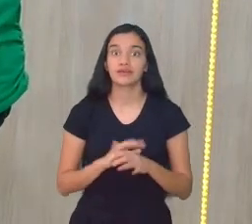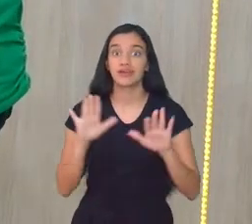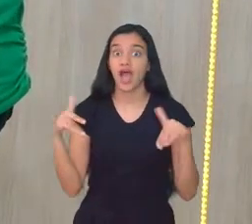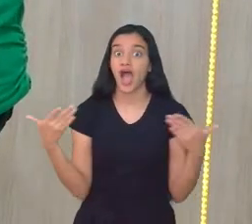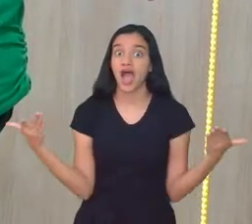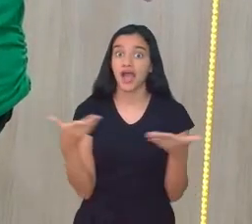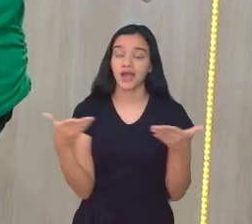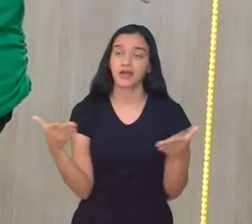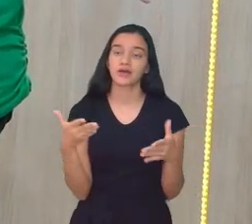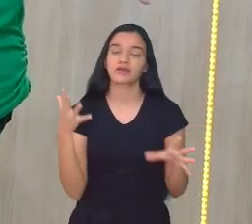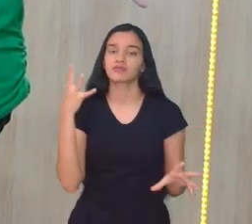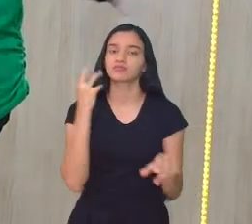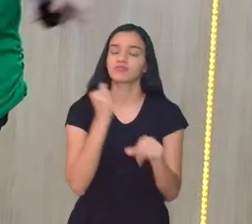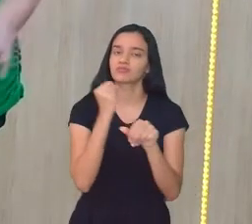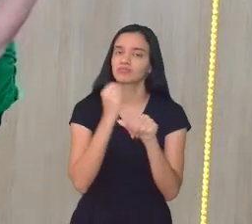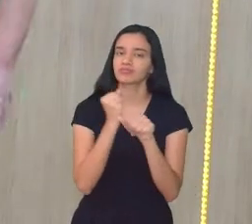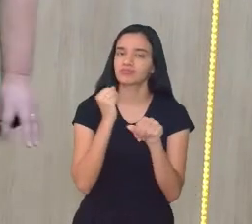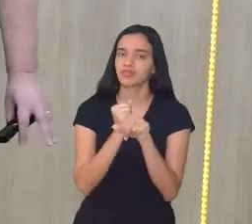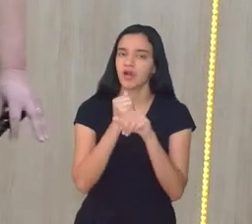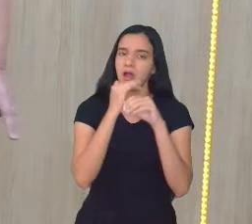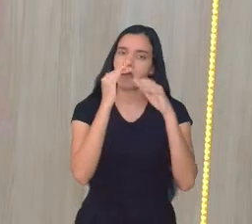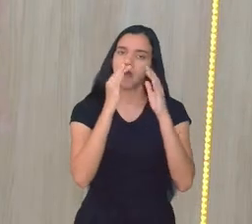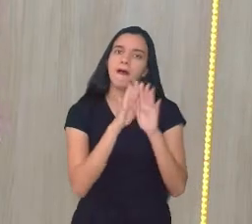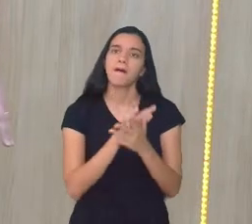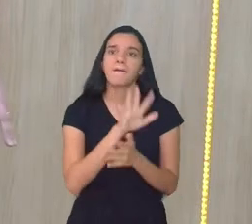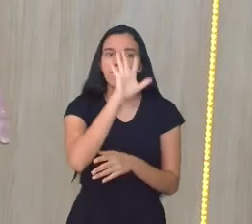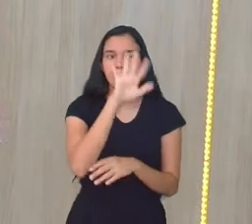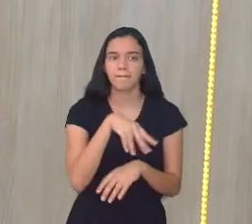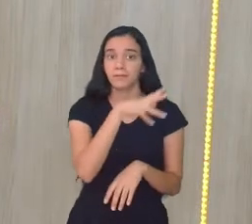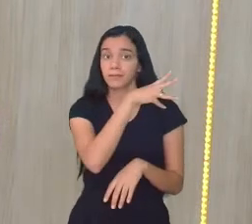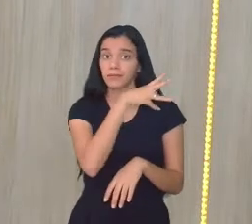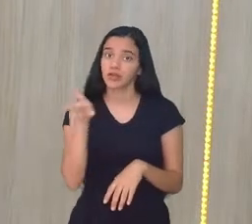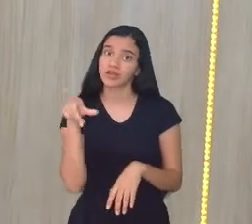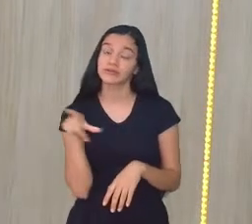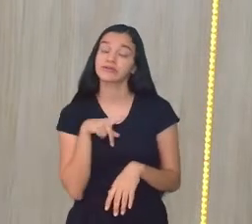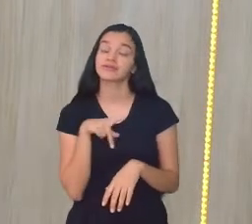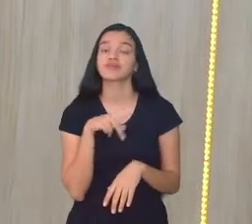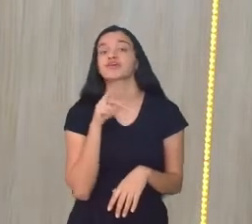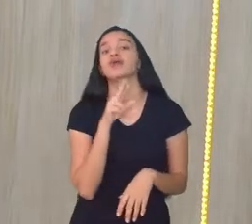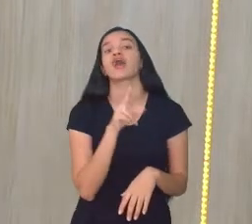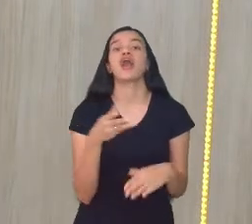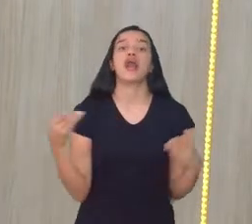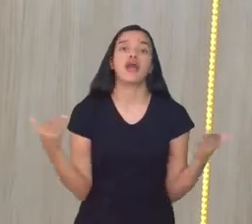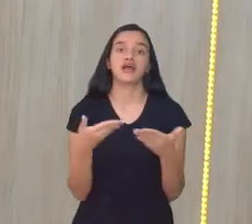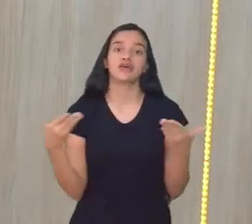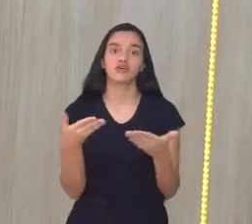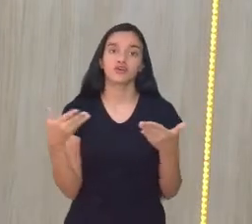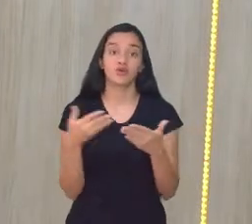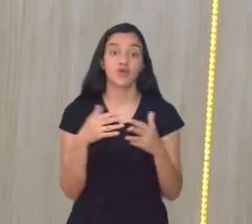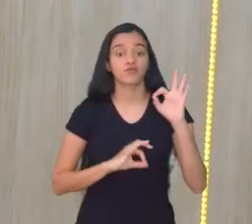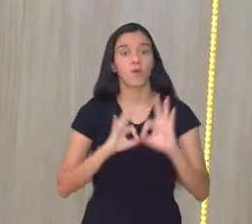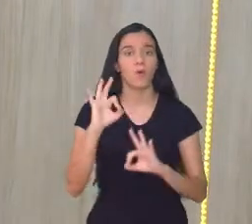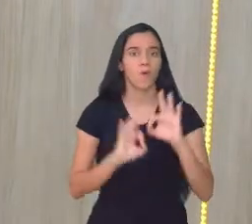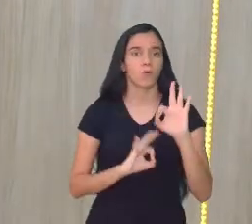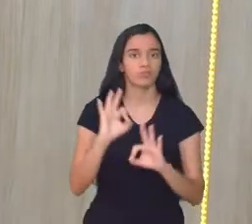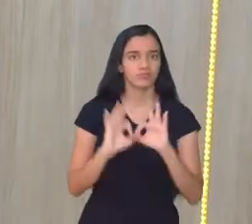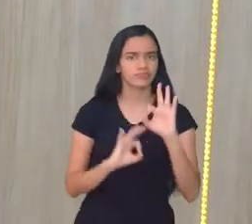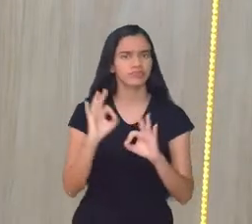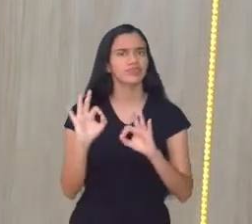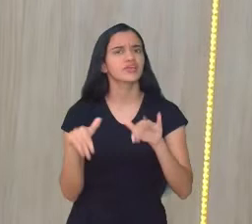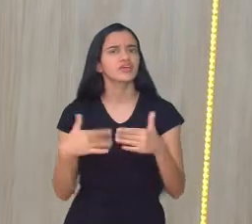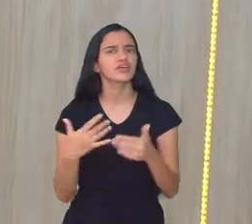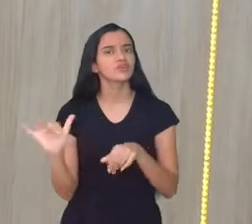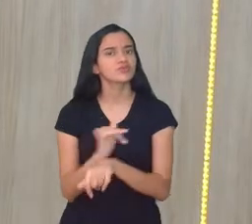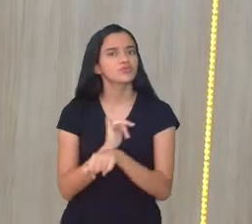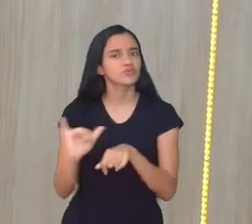armando a conta. Ali eu tive minha resposta. Mas agora eu vou armar a conta. É outra maneira. É como